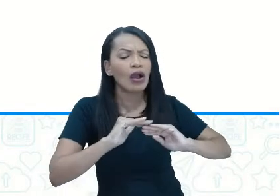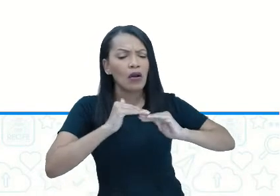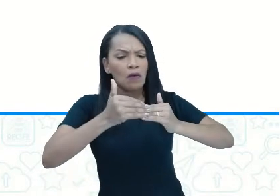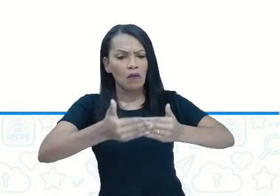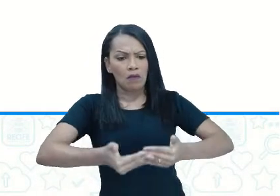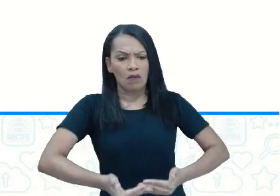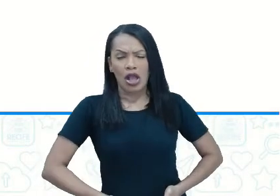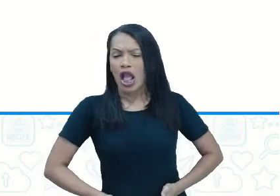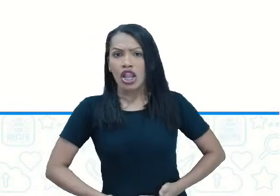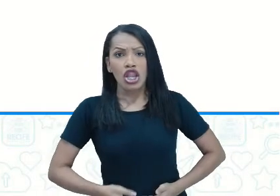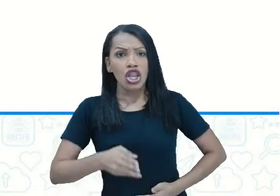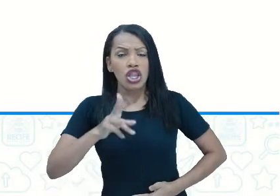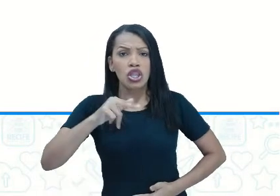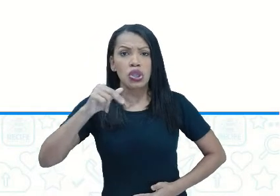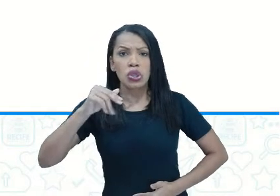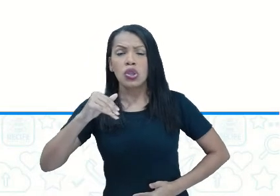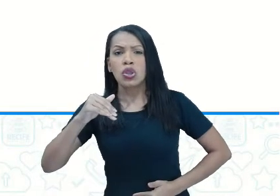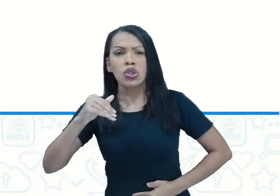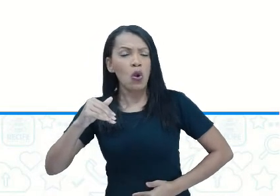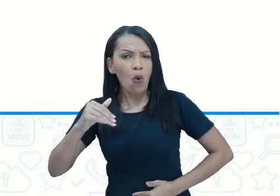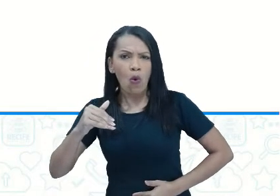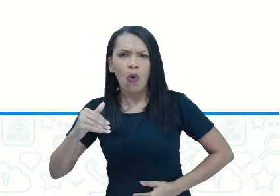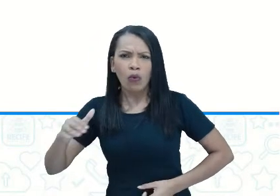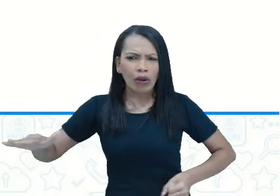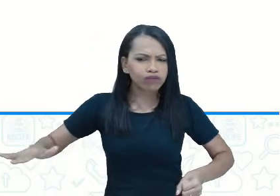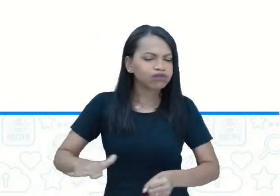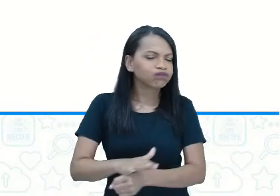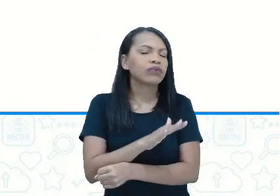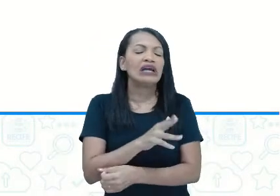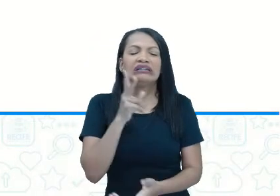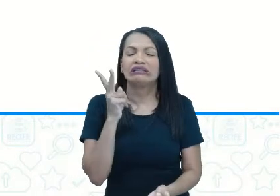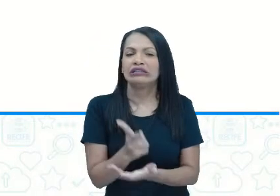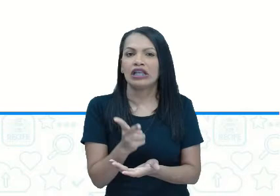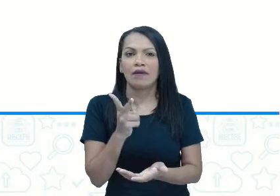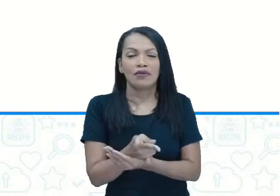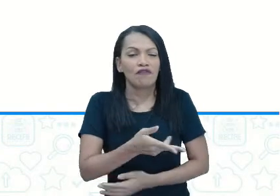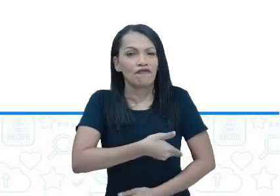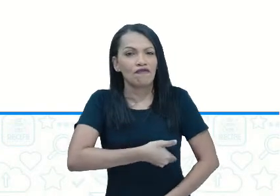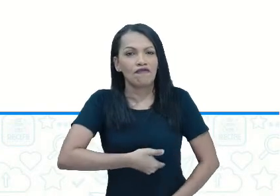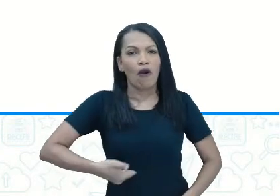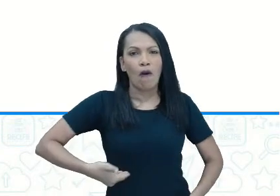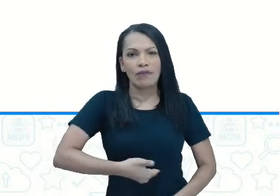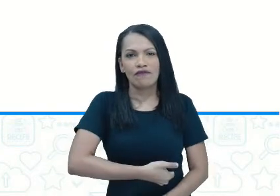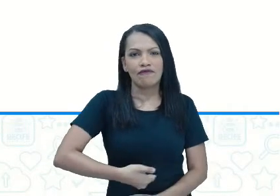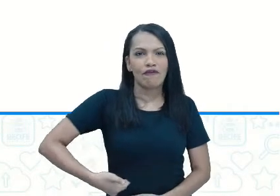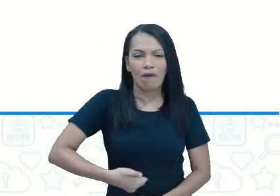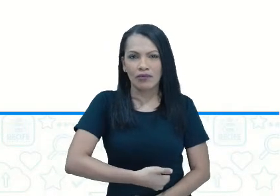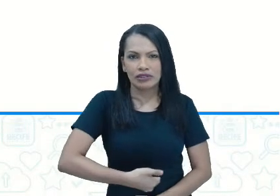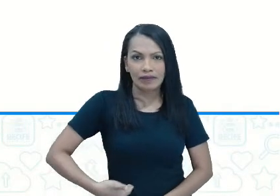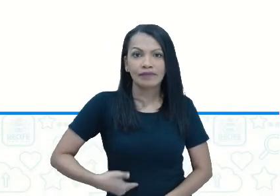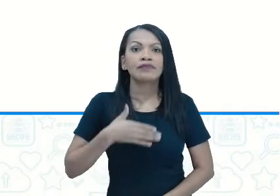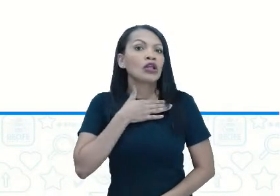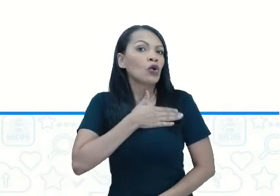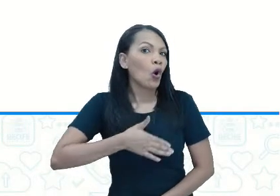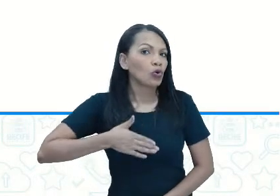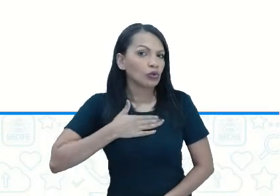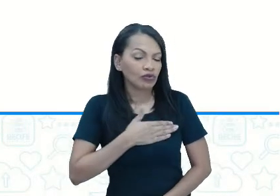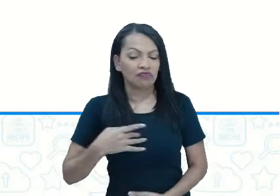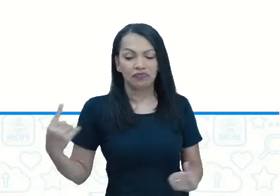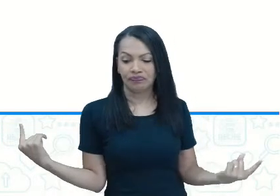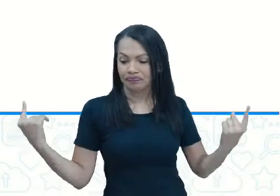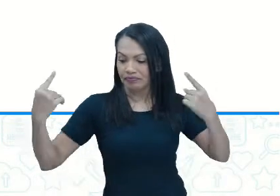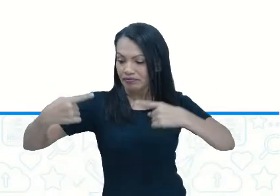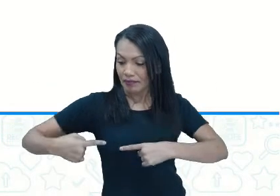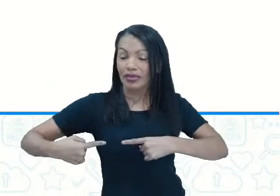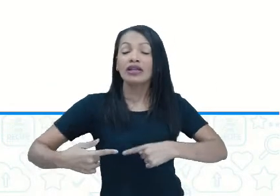que fazer, o monstro gostava de apostar com as pessoas que encontrava. Olha ele aí, ó, com uma pedra bem grande